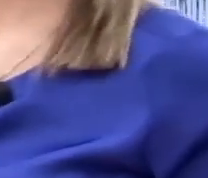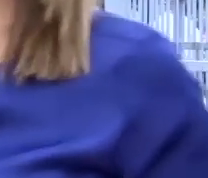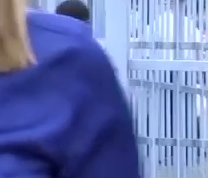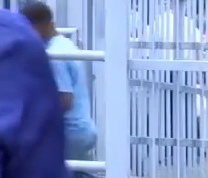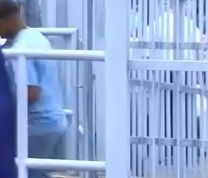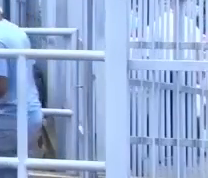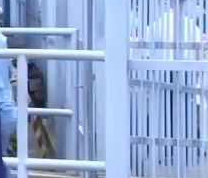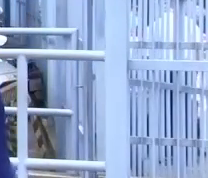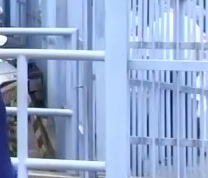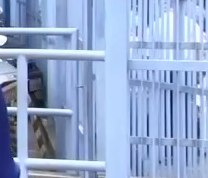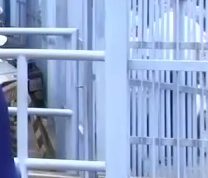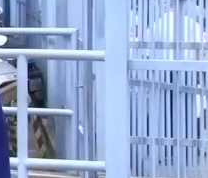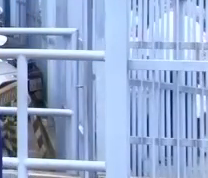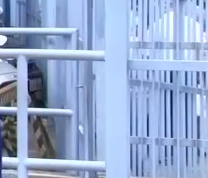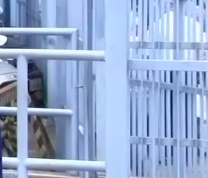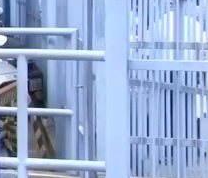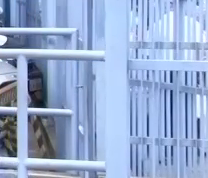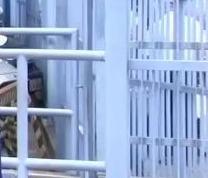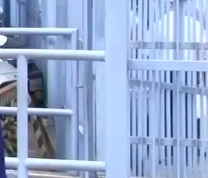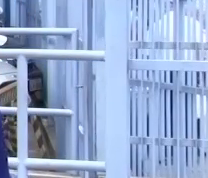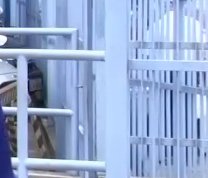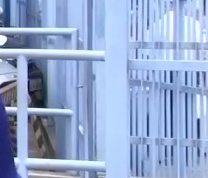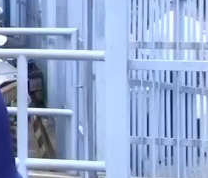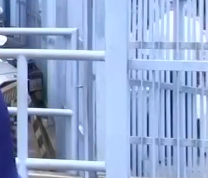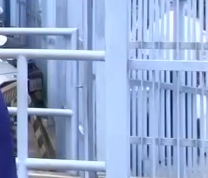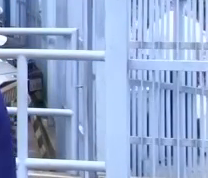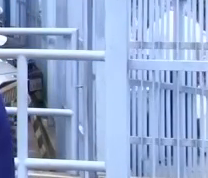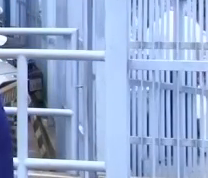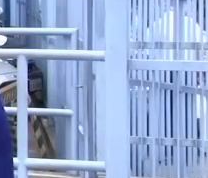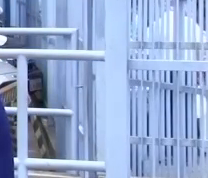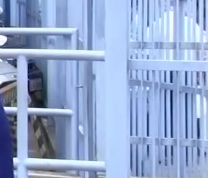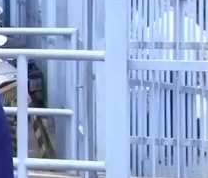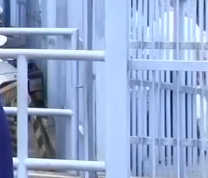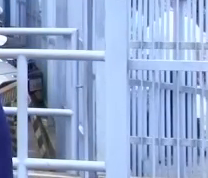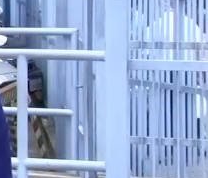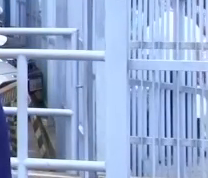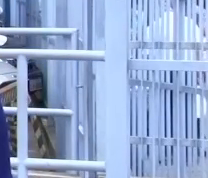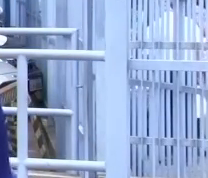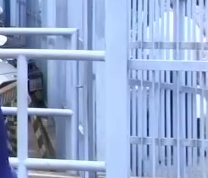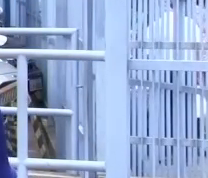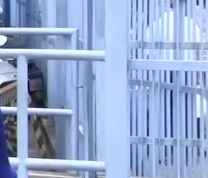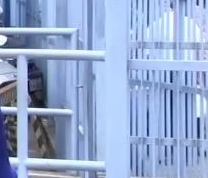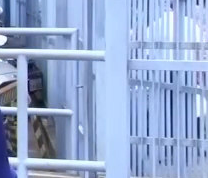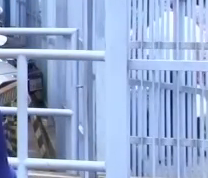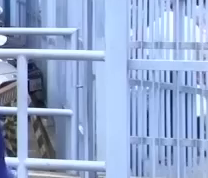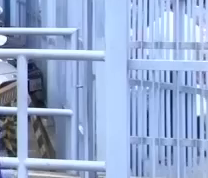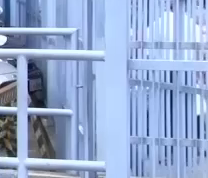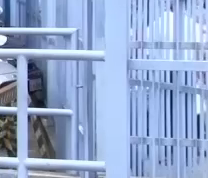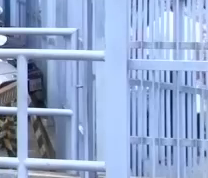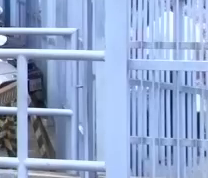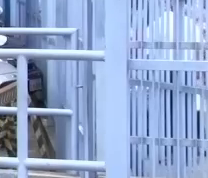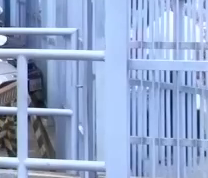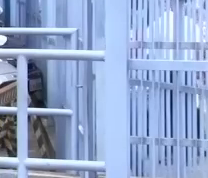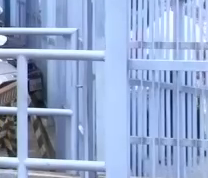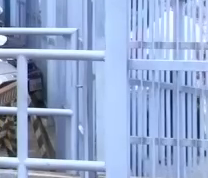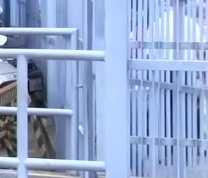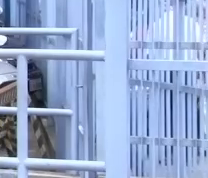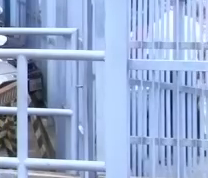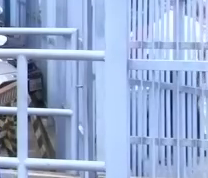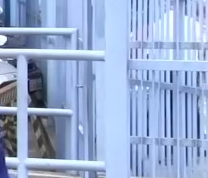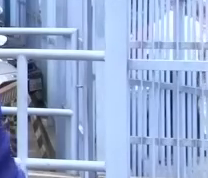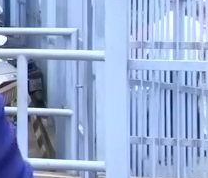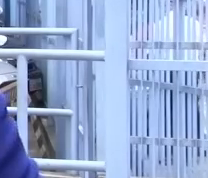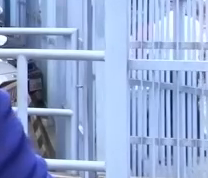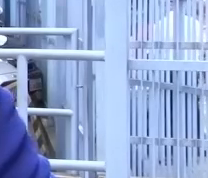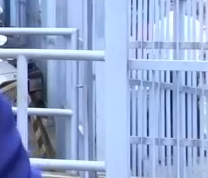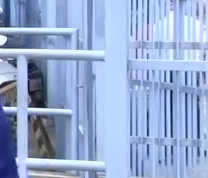A Rede Municipal de Saúde conta também com centros e ambulatórios de especialidades como, por exemplo, o CEMEGS, Centro